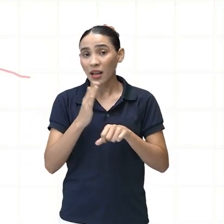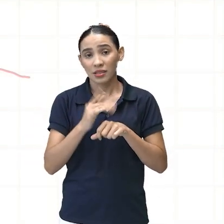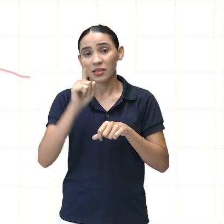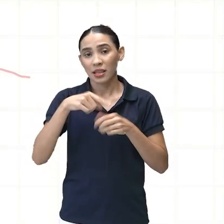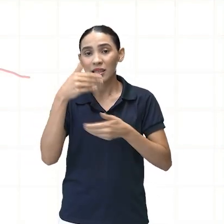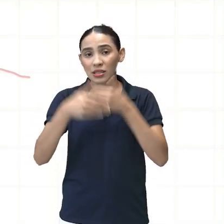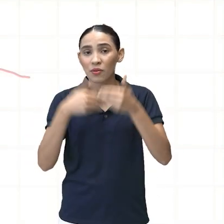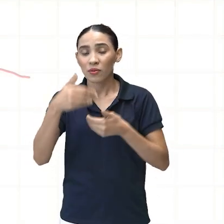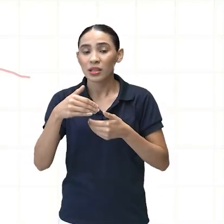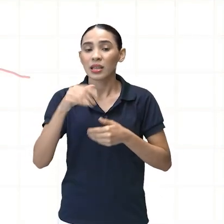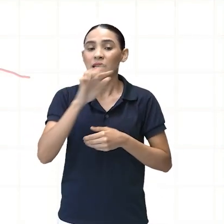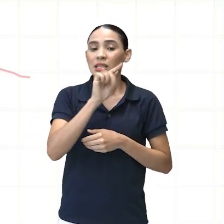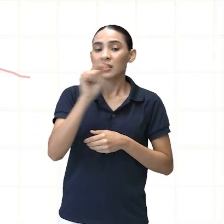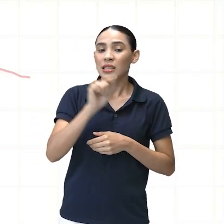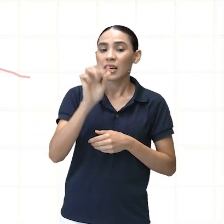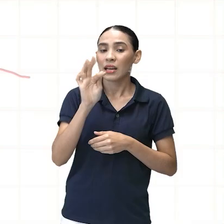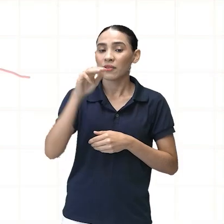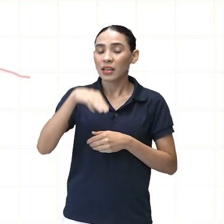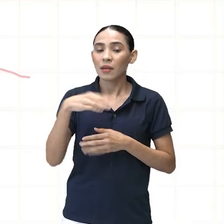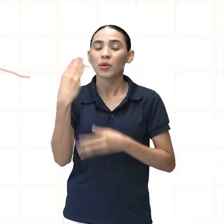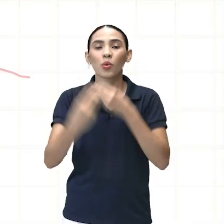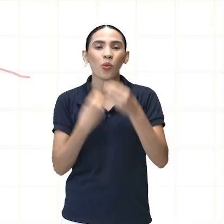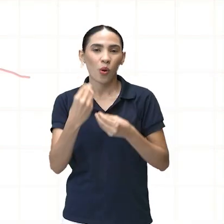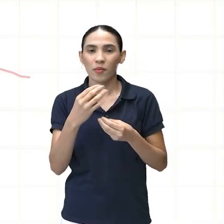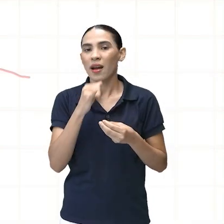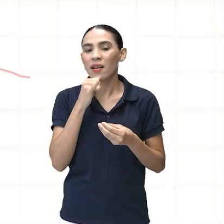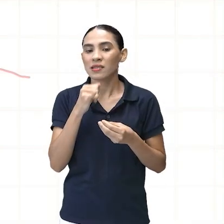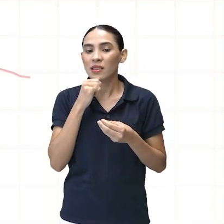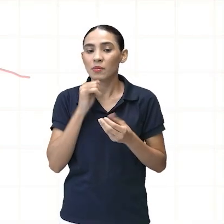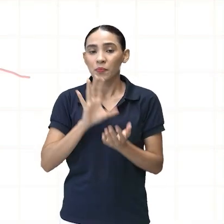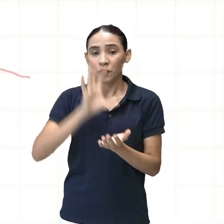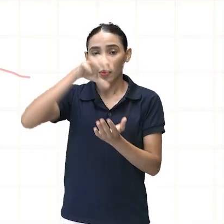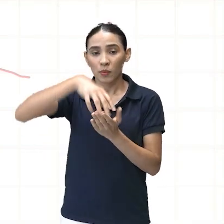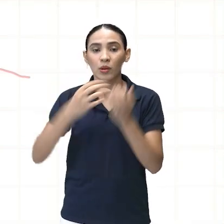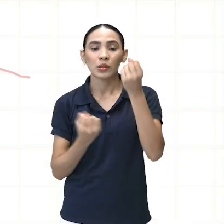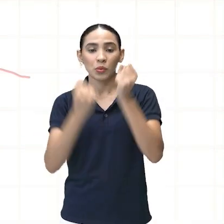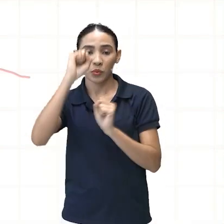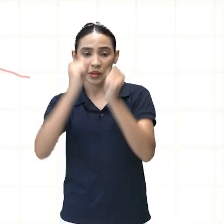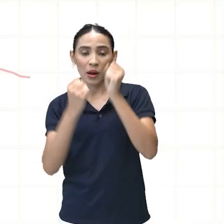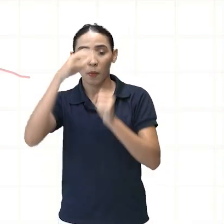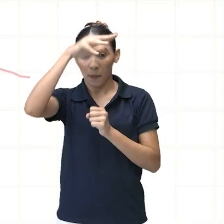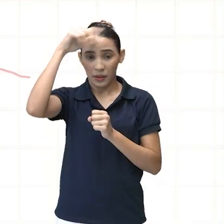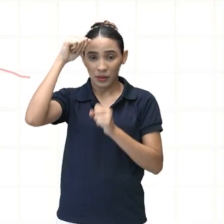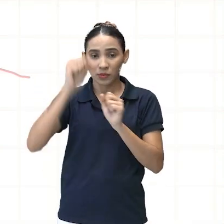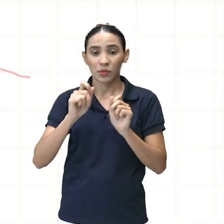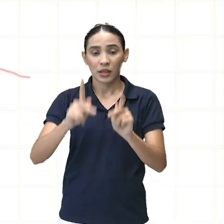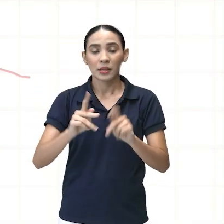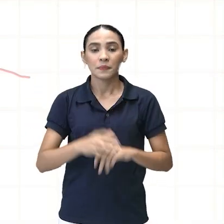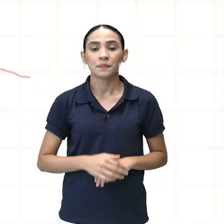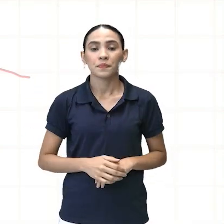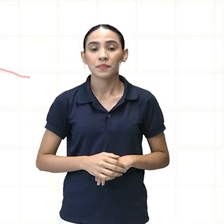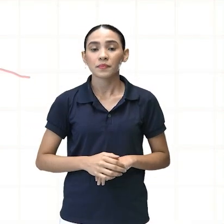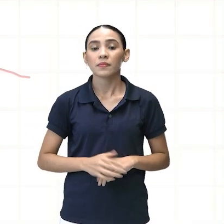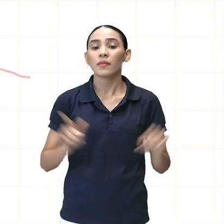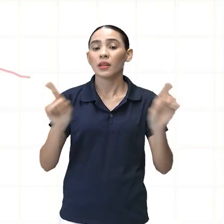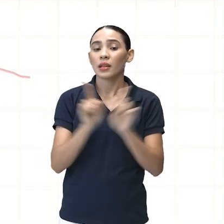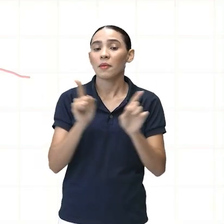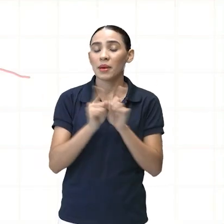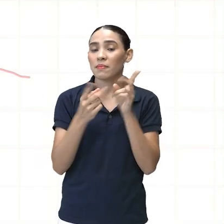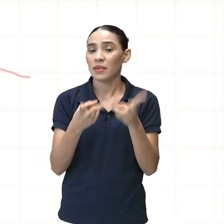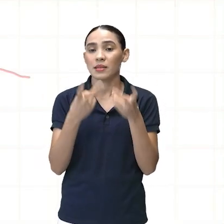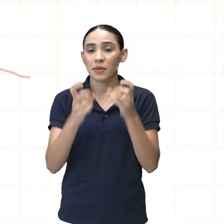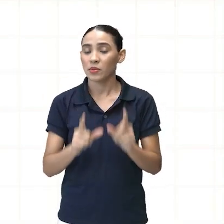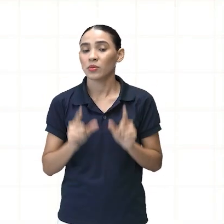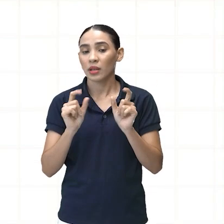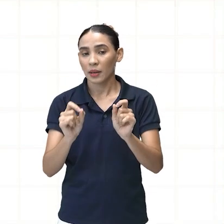são desenvolvidas pela Zona Franca de Manaus, através, por exemplo, do Polo Industrial de Manaus, certo? Bem, a gente observa